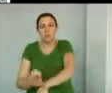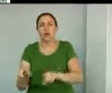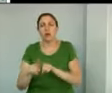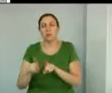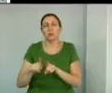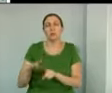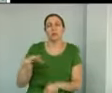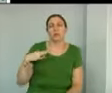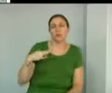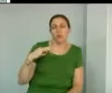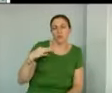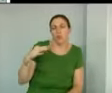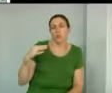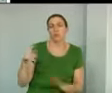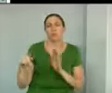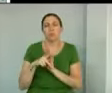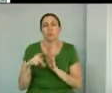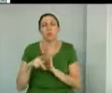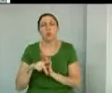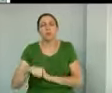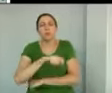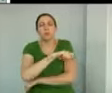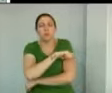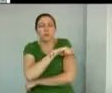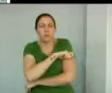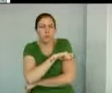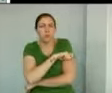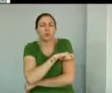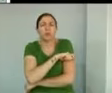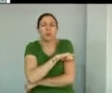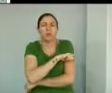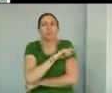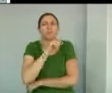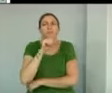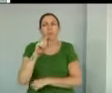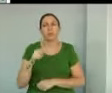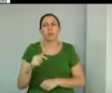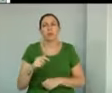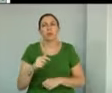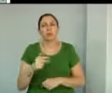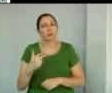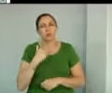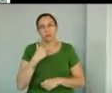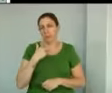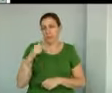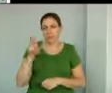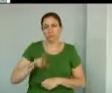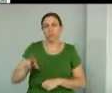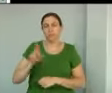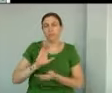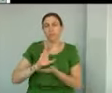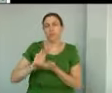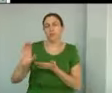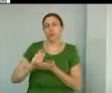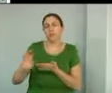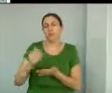ser utilizado o recurso vinculado da educação, são recursos livres que são colocados para fazer a compra de uniformes, né?